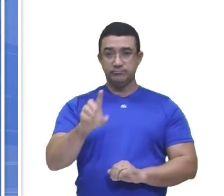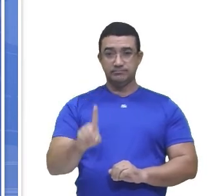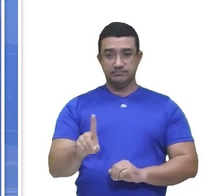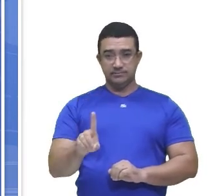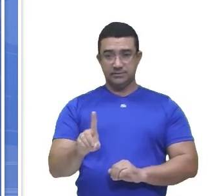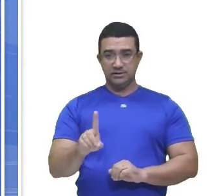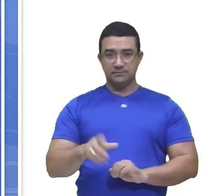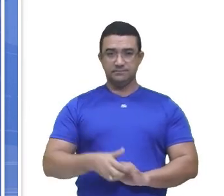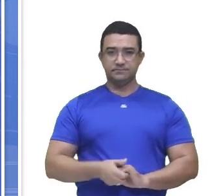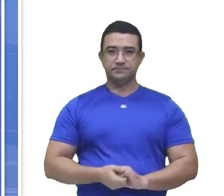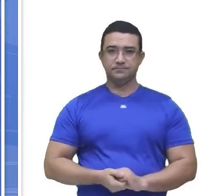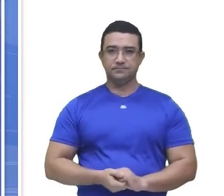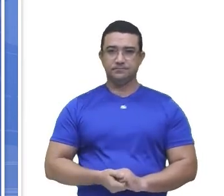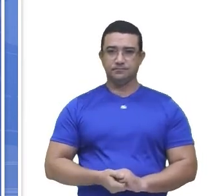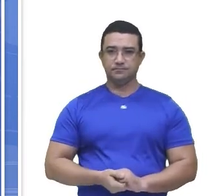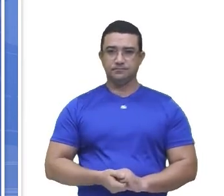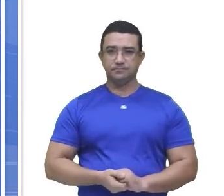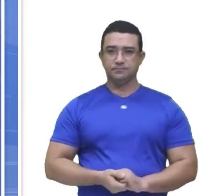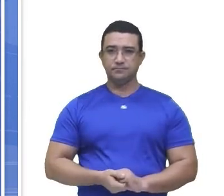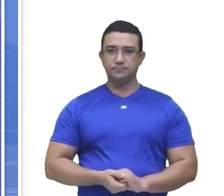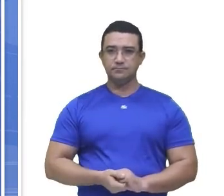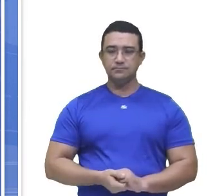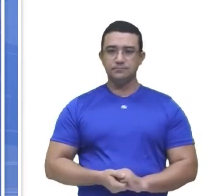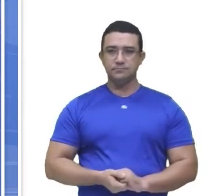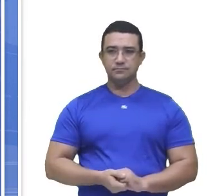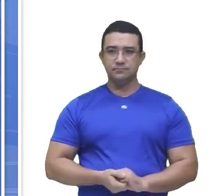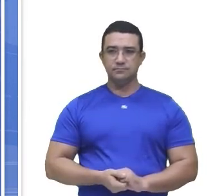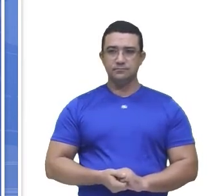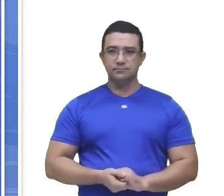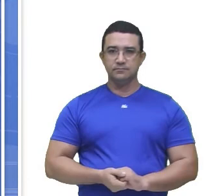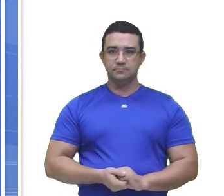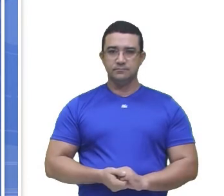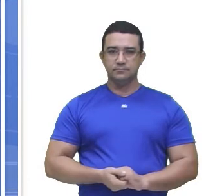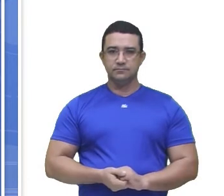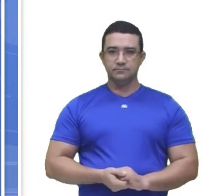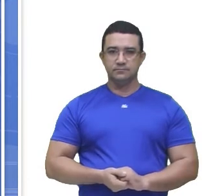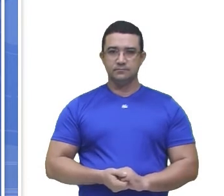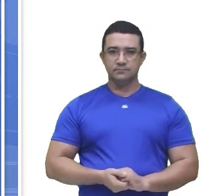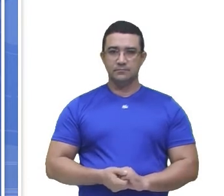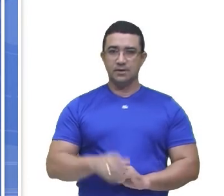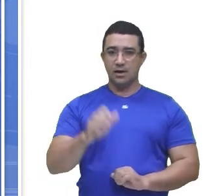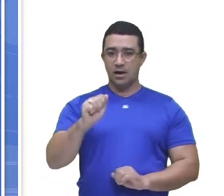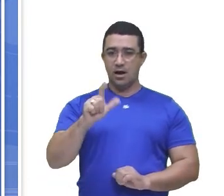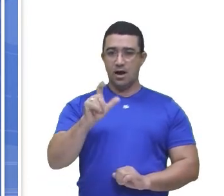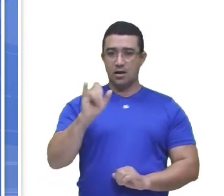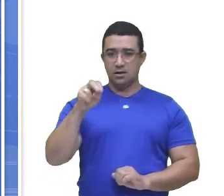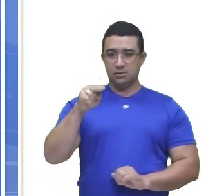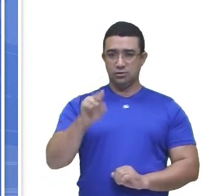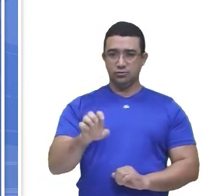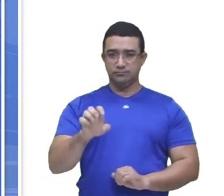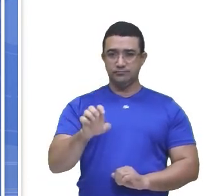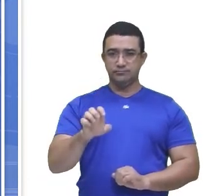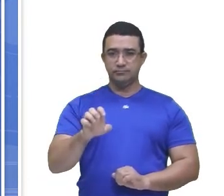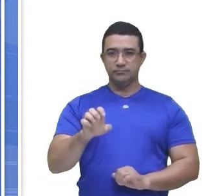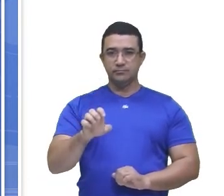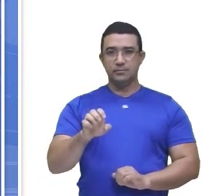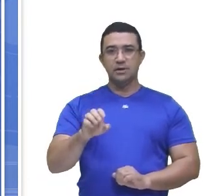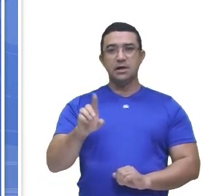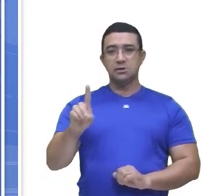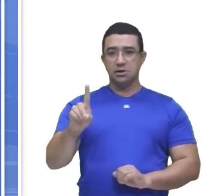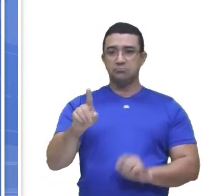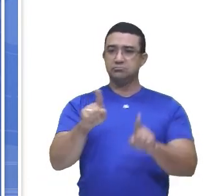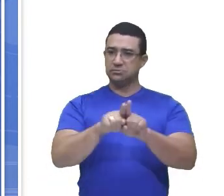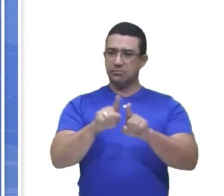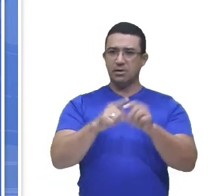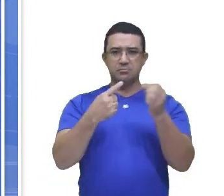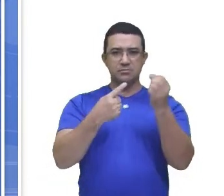Aldeci ficou com a alternativa D. Parabéns. Aline, a alternativa D também